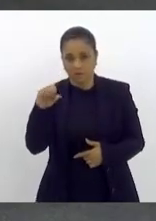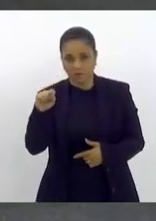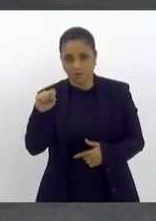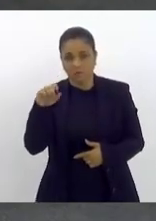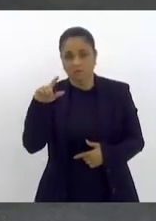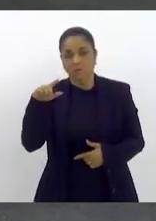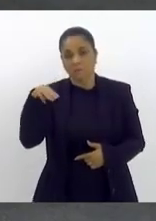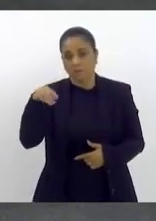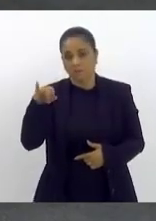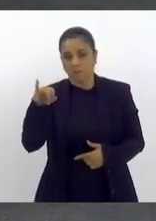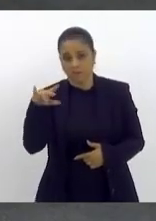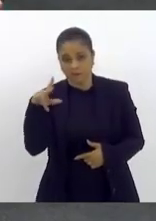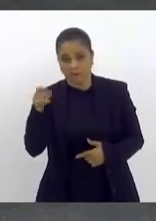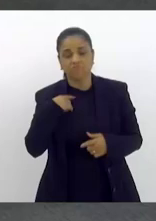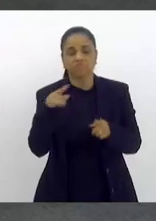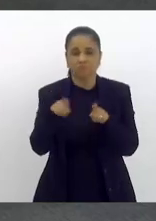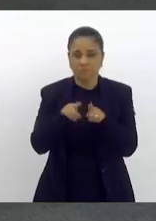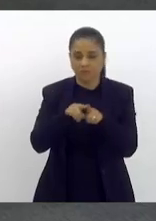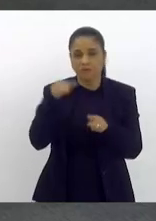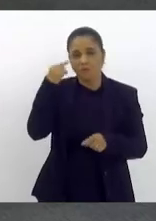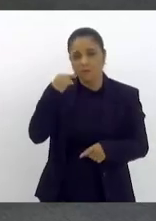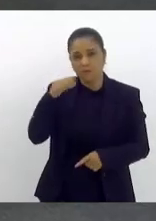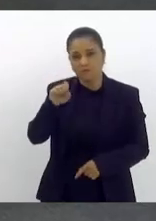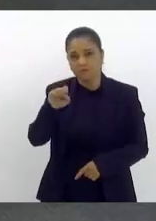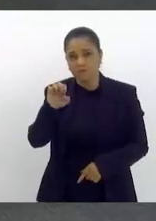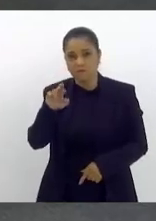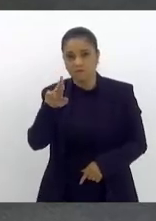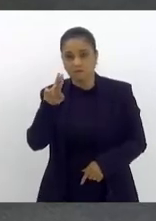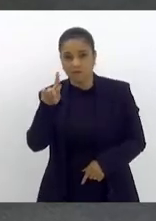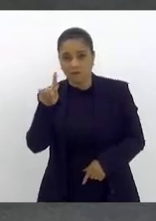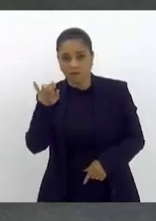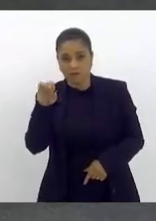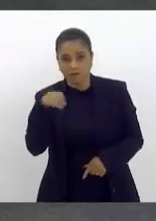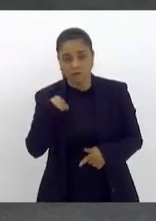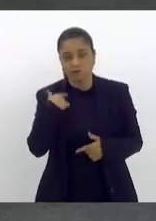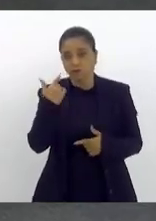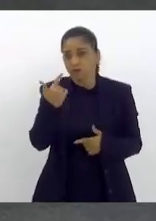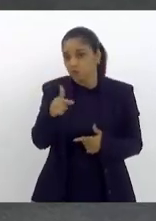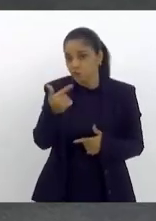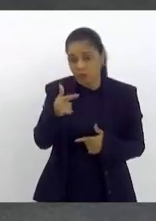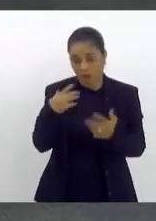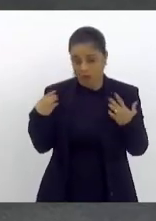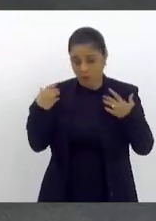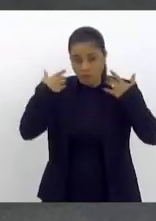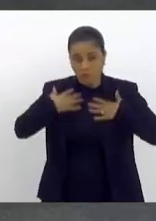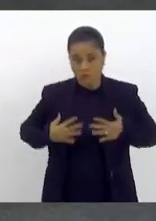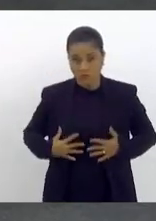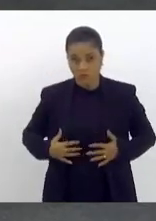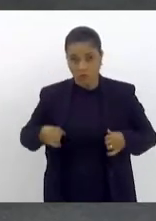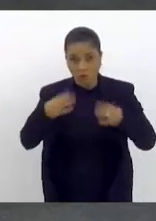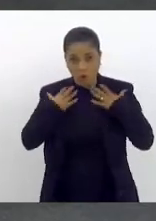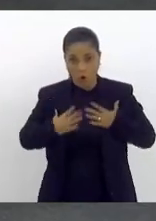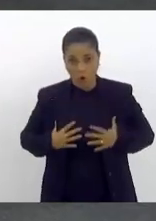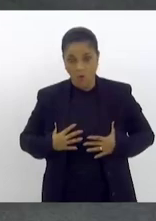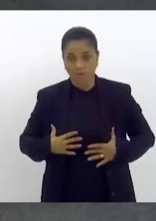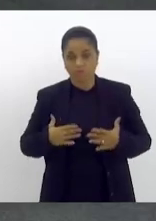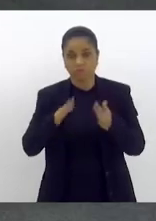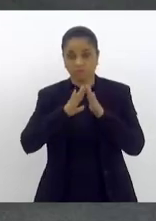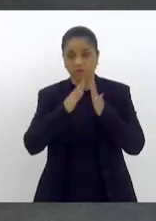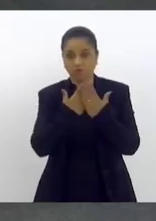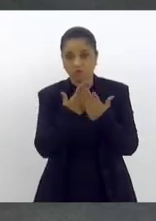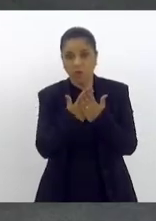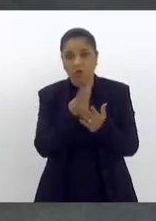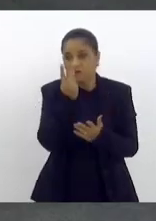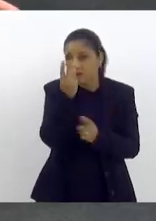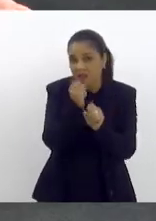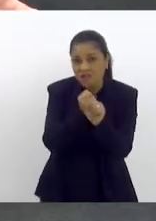fez o deputado Sérgio. Aqui no estado do Rio de Janeiro, as nossas crianças estão sem uniforme. 3 anos. 1 ano e meio para fazer uma licitação. O que é que